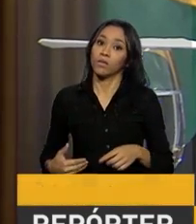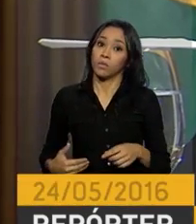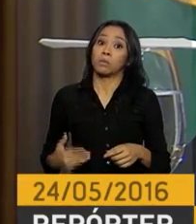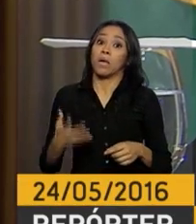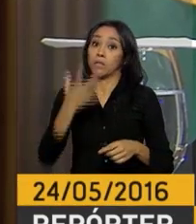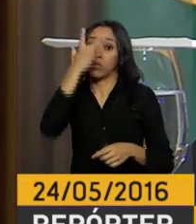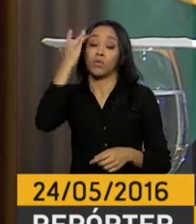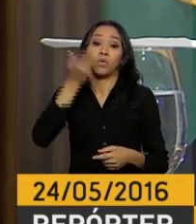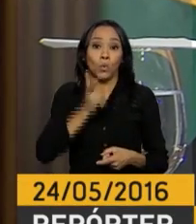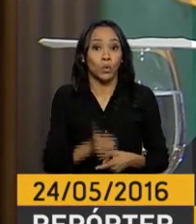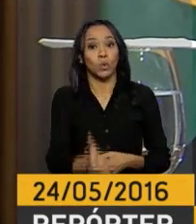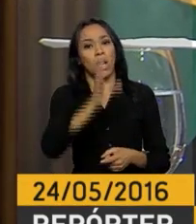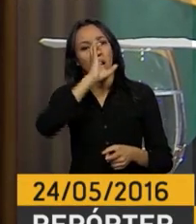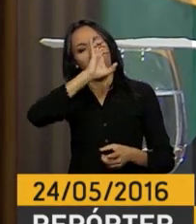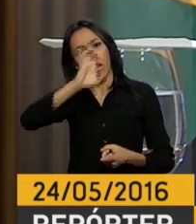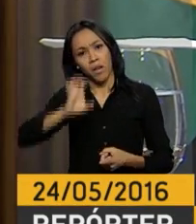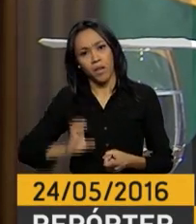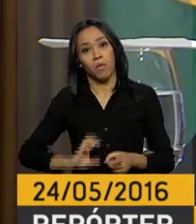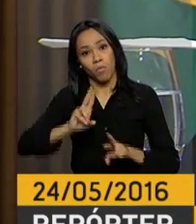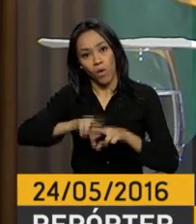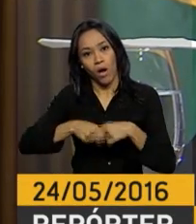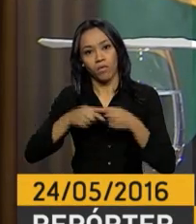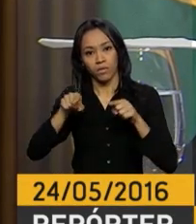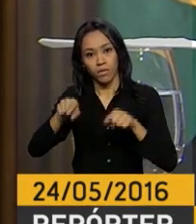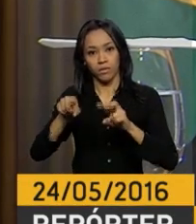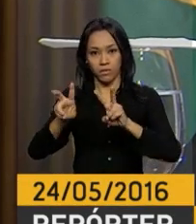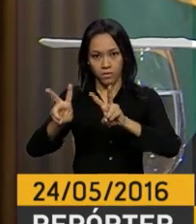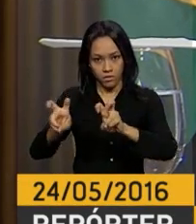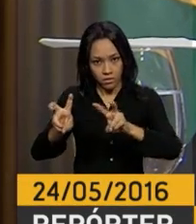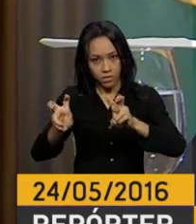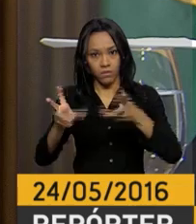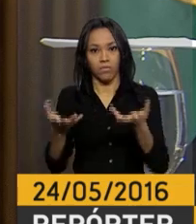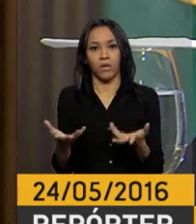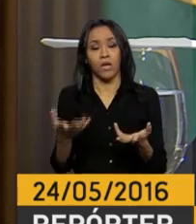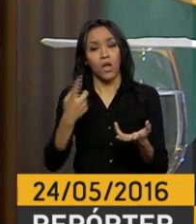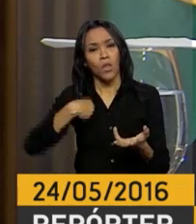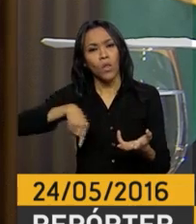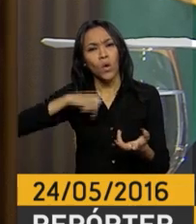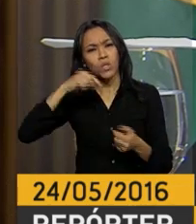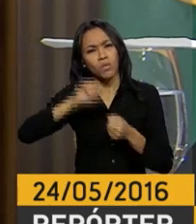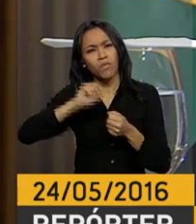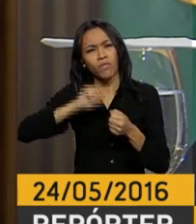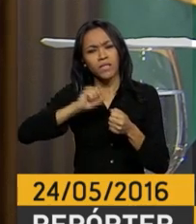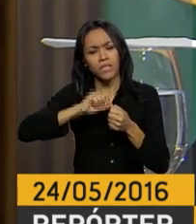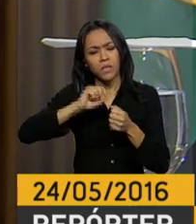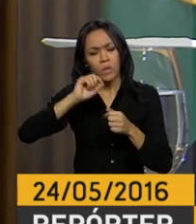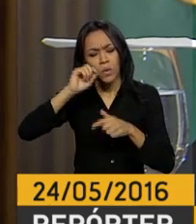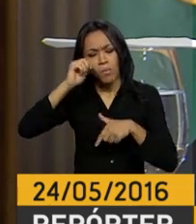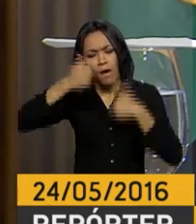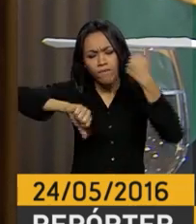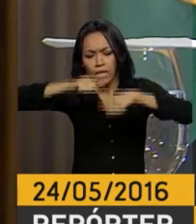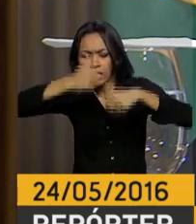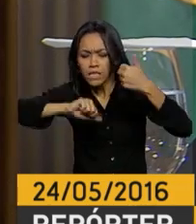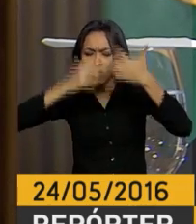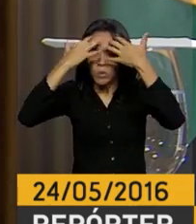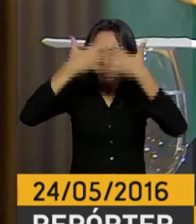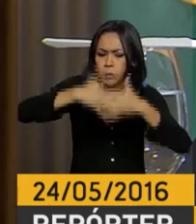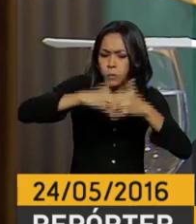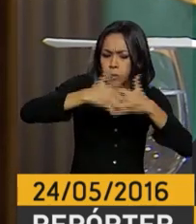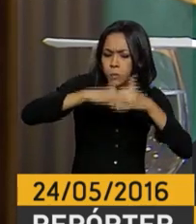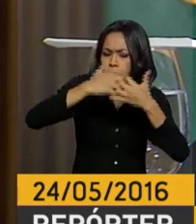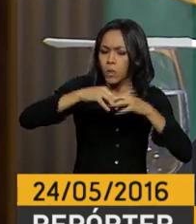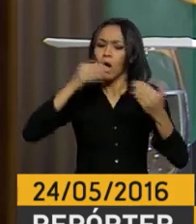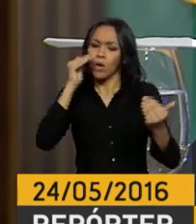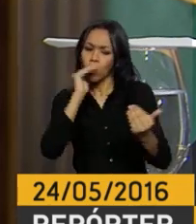período. Então, registro com muita ênfase. Nós estamos fazendo toda a avaliação jurídica para verificar se não